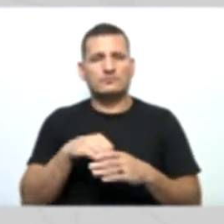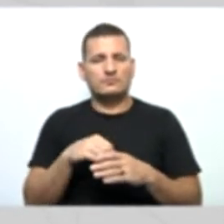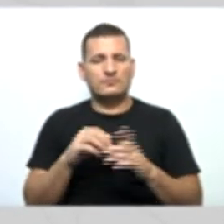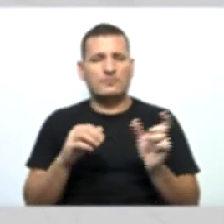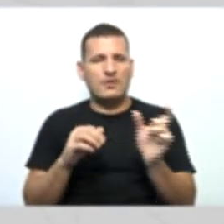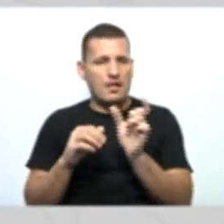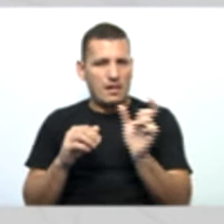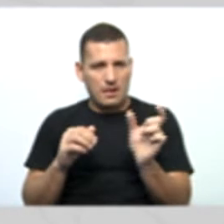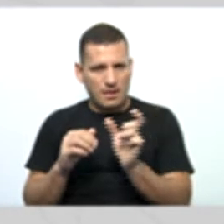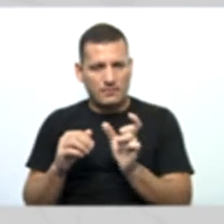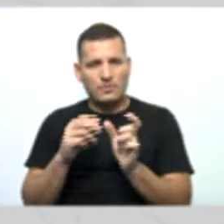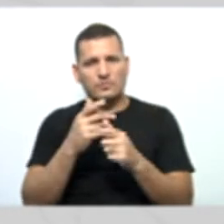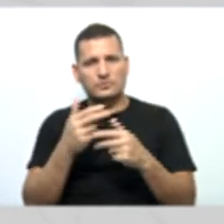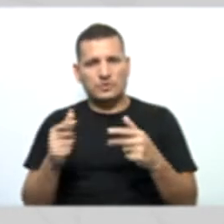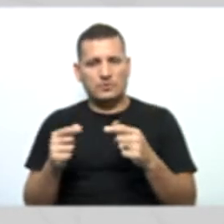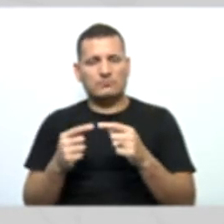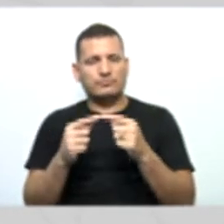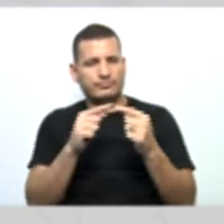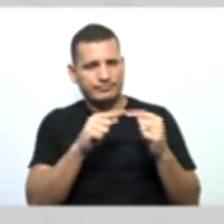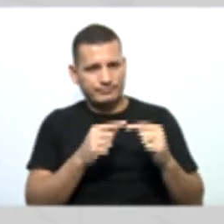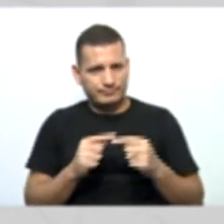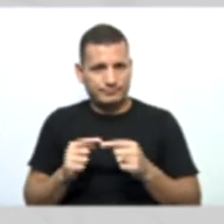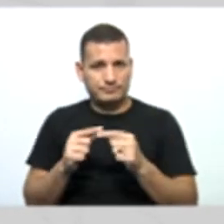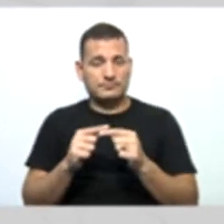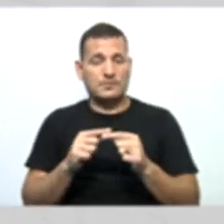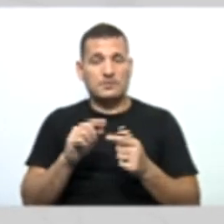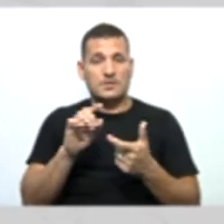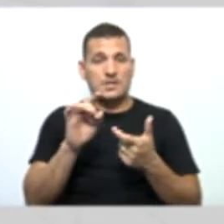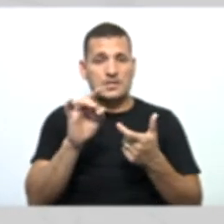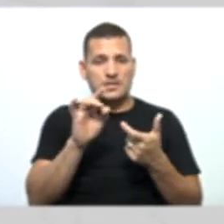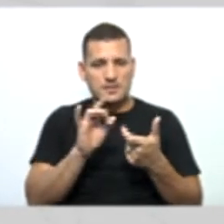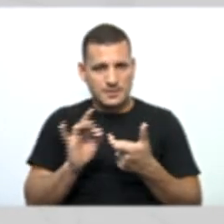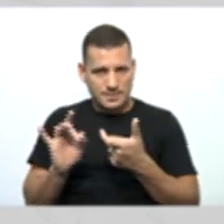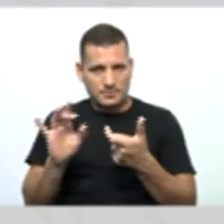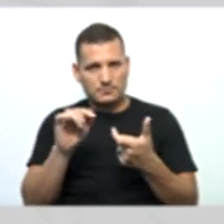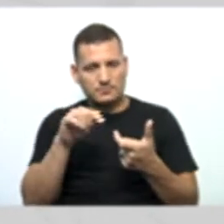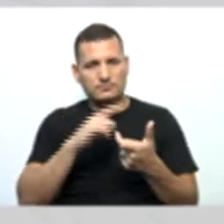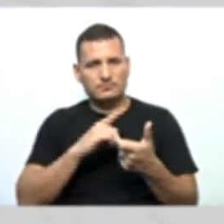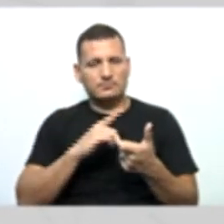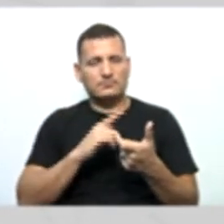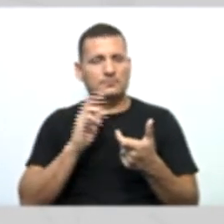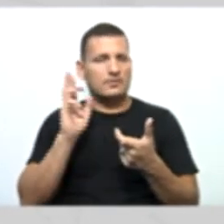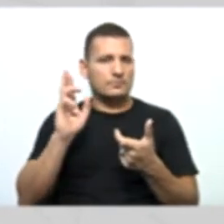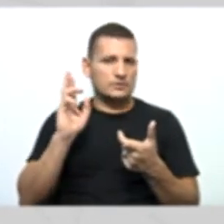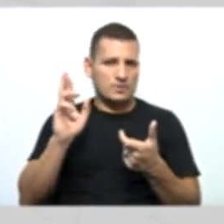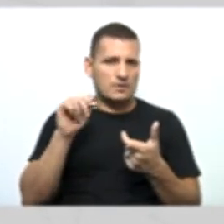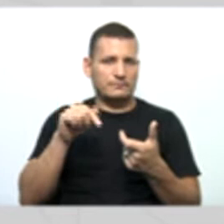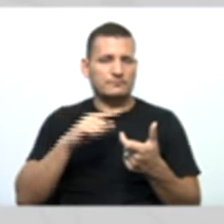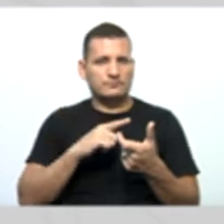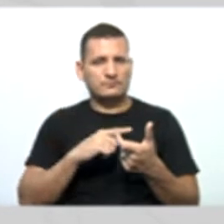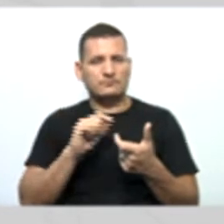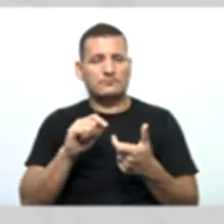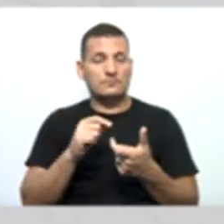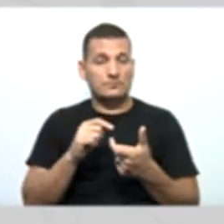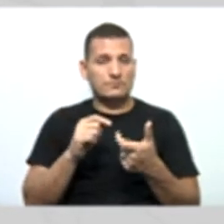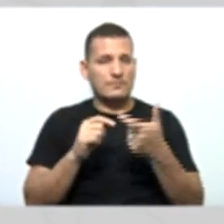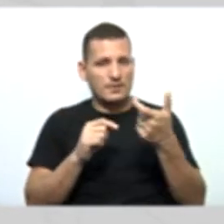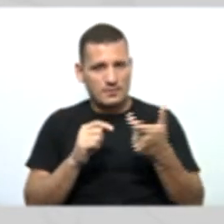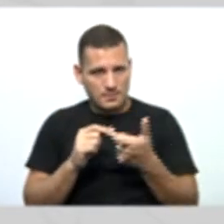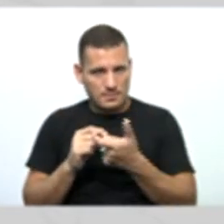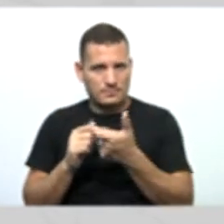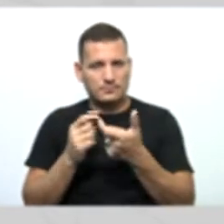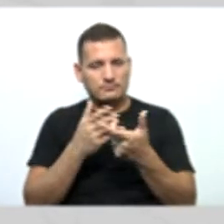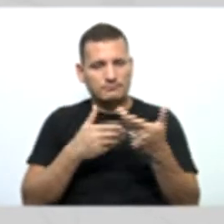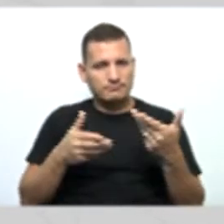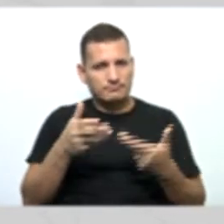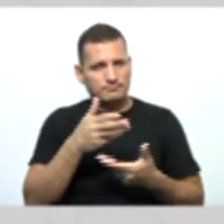chamados de objeto. Cada objeto é responsável por realizar tarefas específicas e através da interação entre os objetos